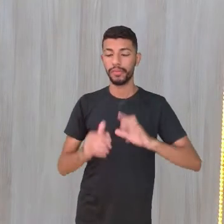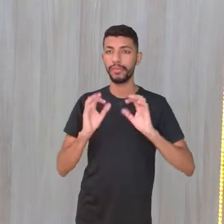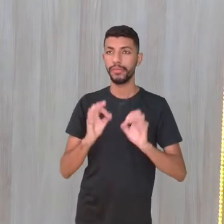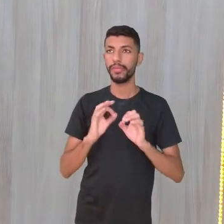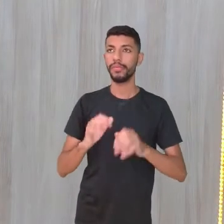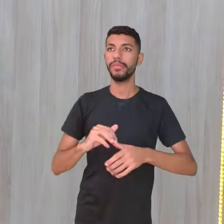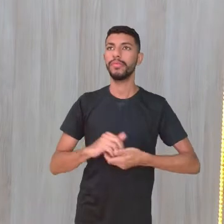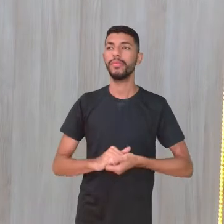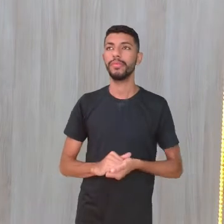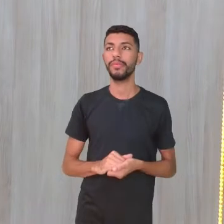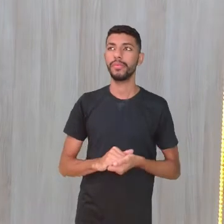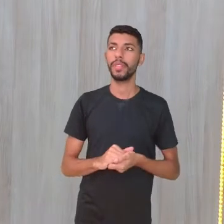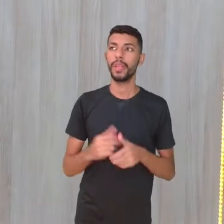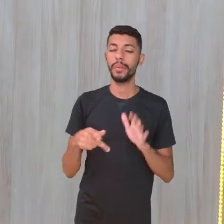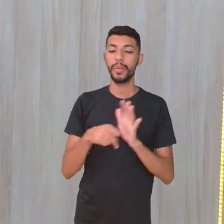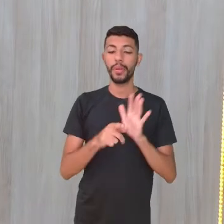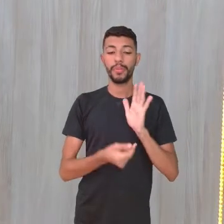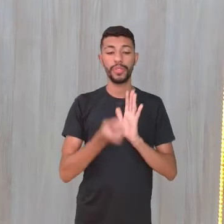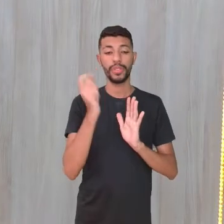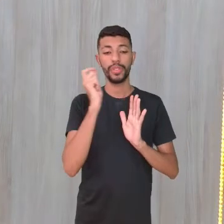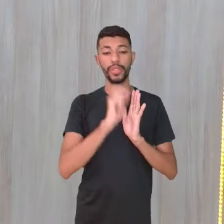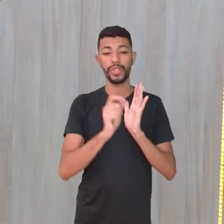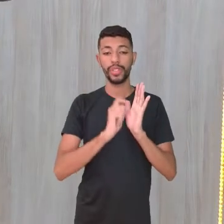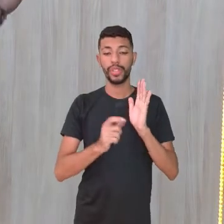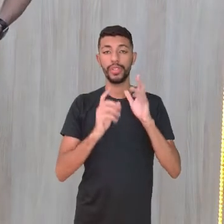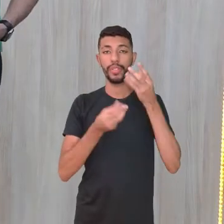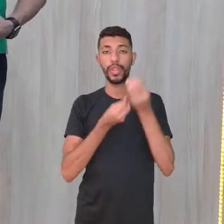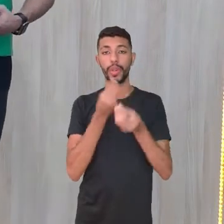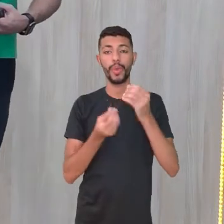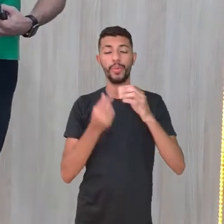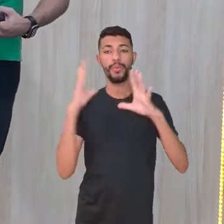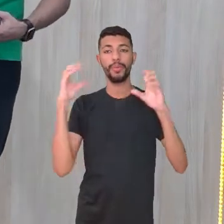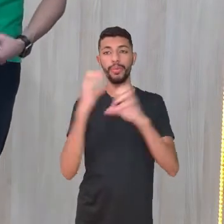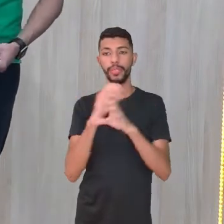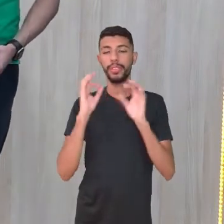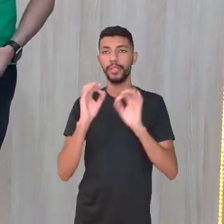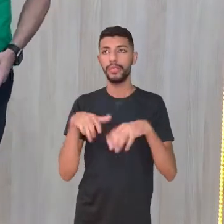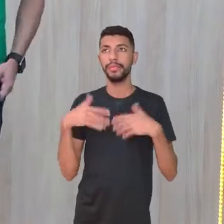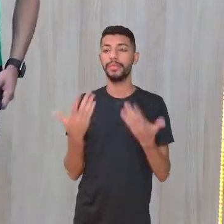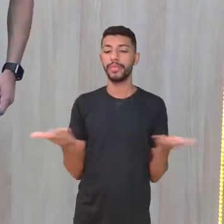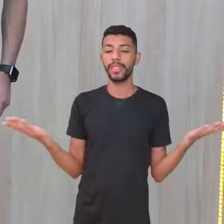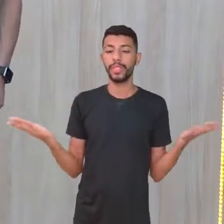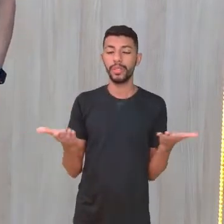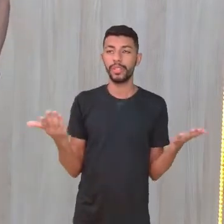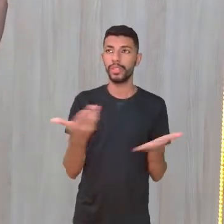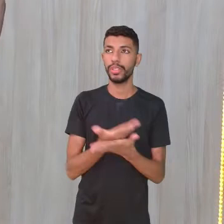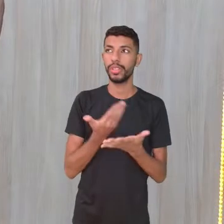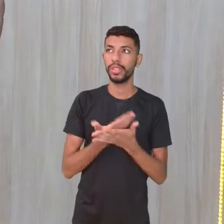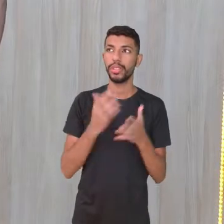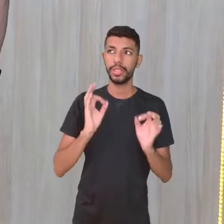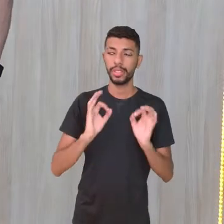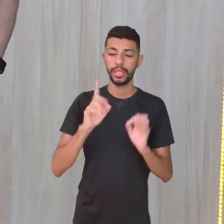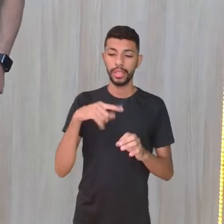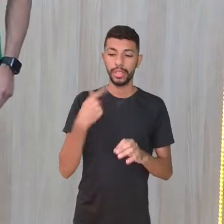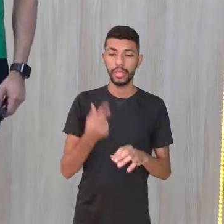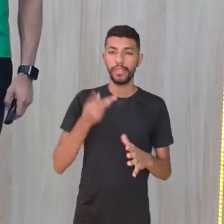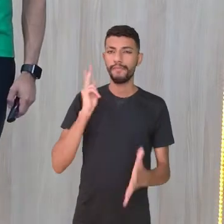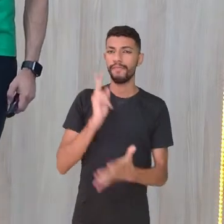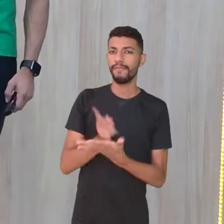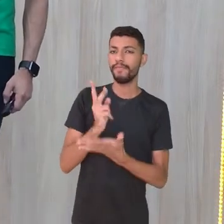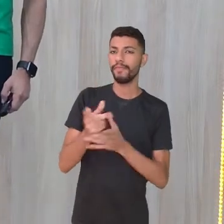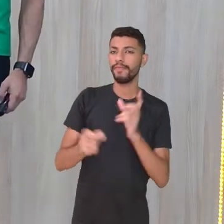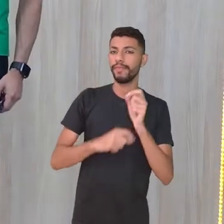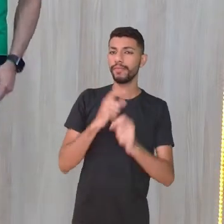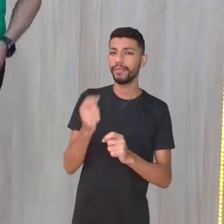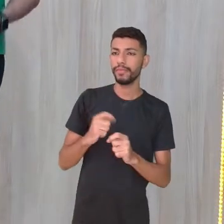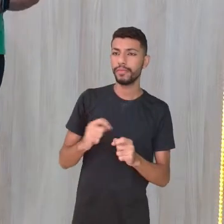na forma aritmética de escrever essas operações, certo? Então, na aula de hoje, a gente vai continuar vivenciando essa ideia